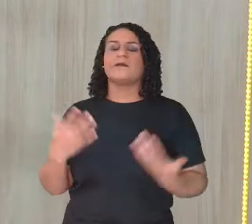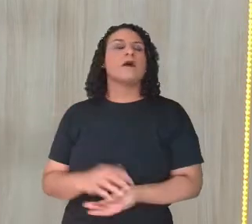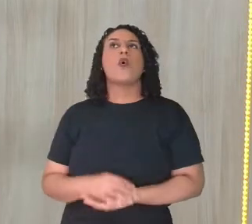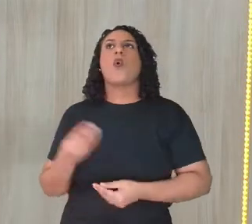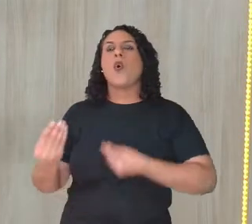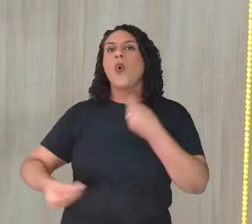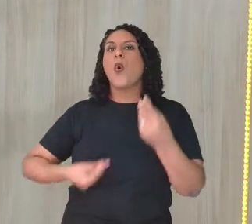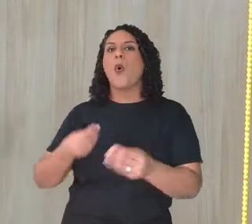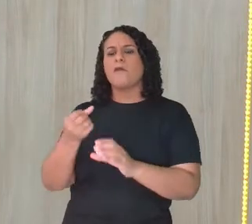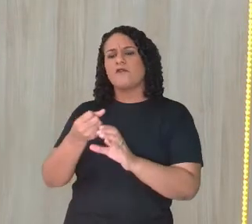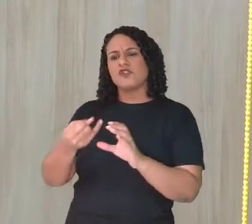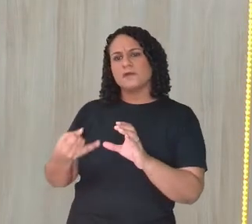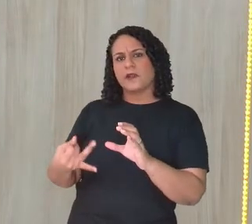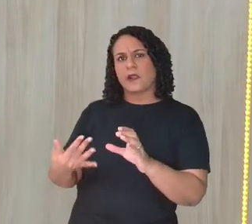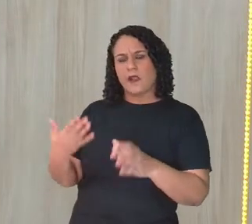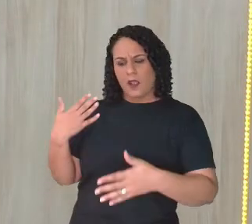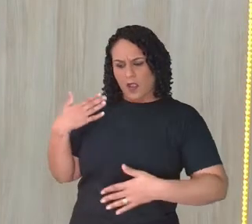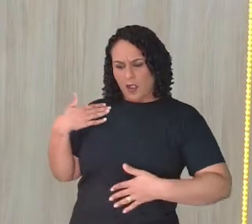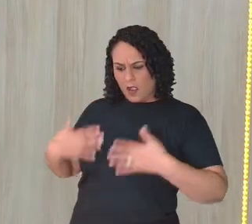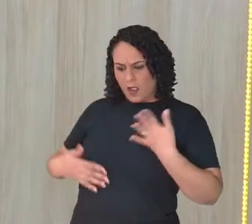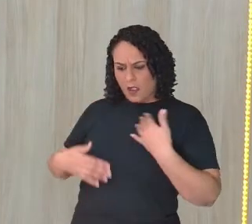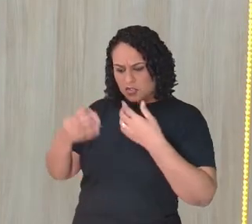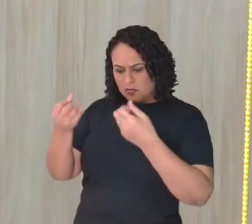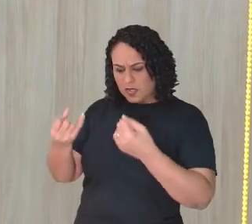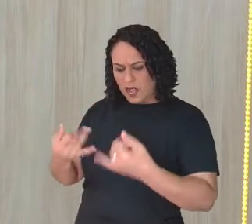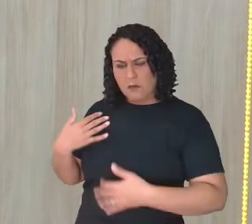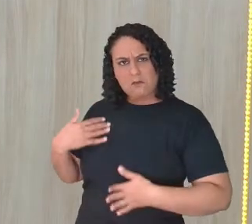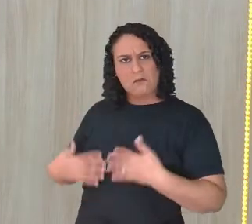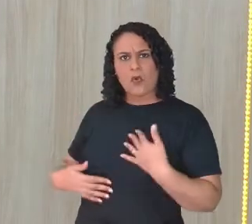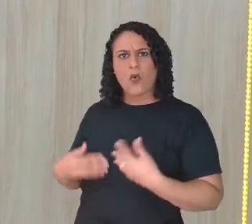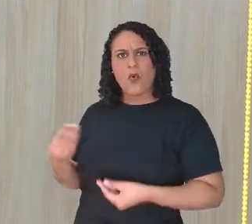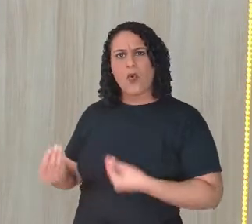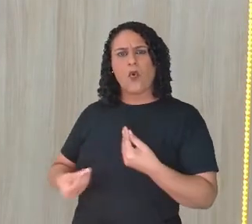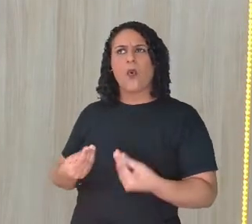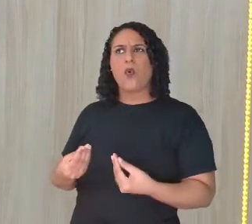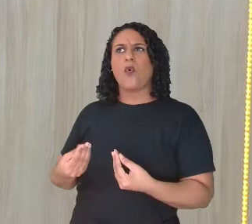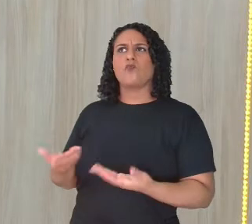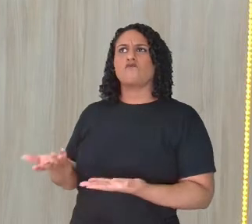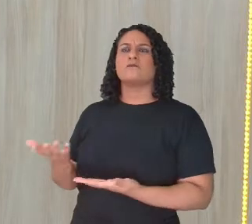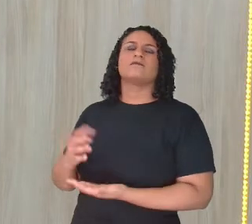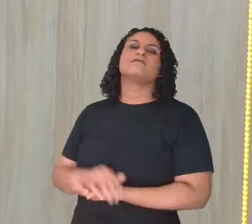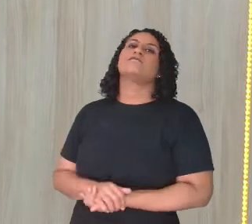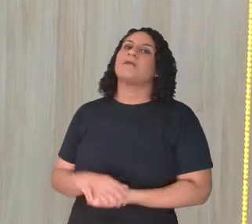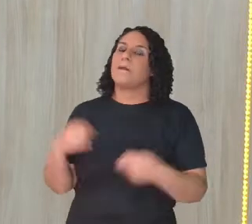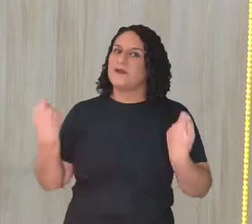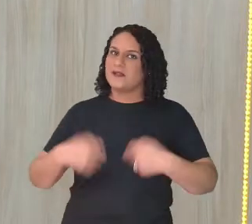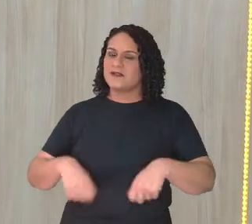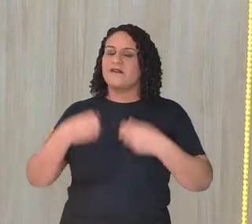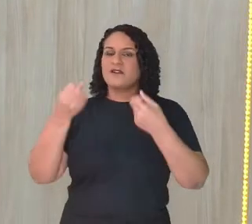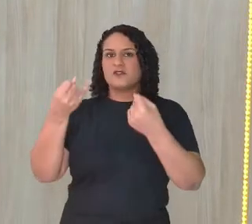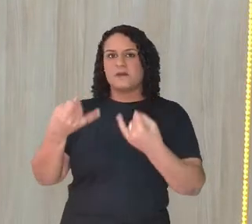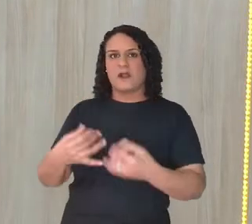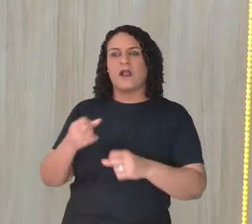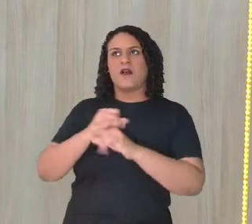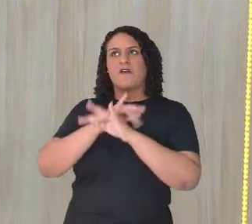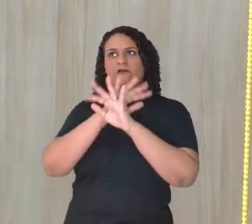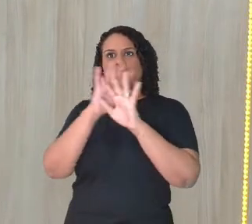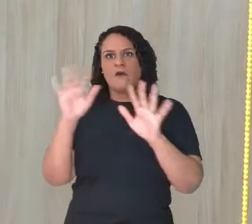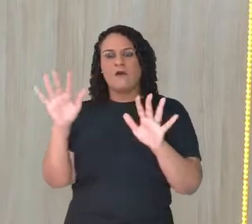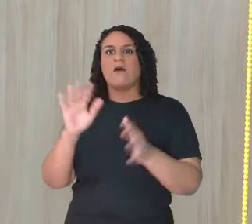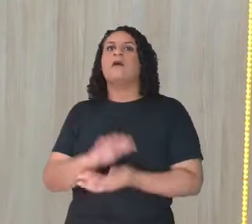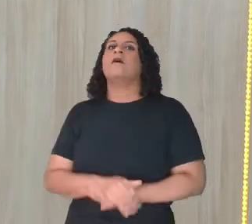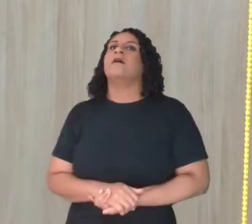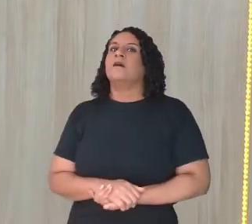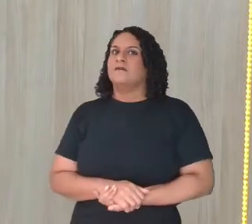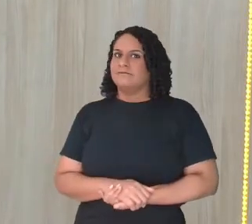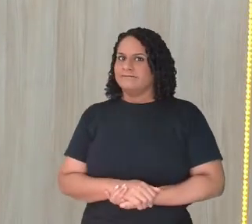é que eu vou descrever? Me descrever. Então eu precisava falar, né, de forma clara, simples, quem é Carla, falar em terceira pessoa. Isso é